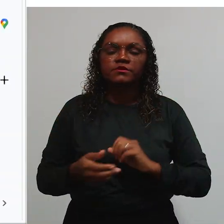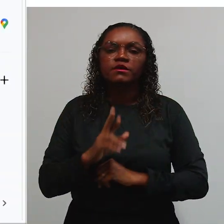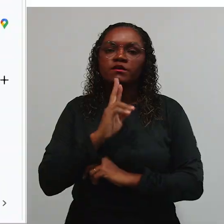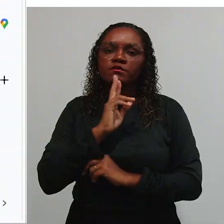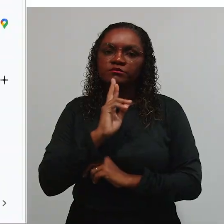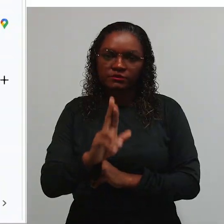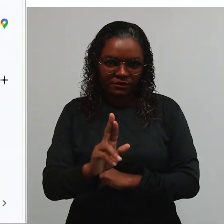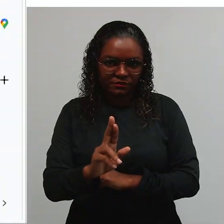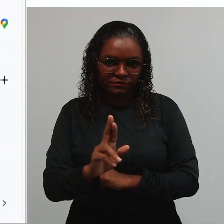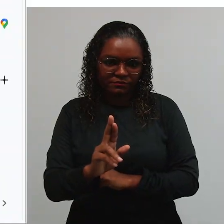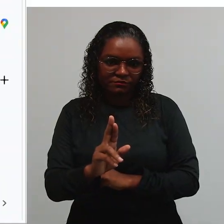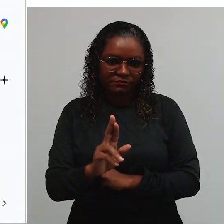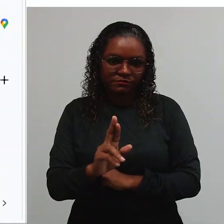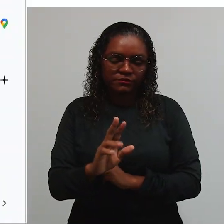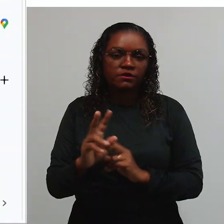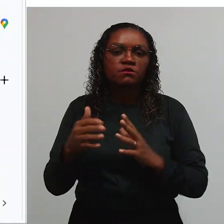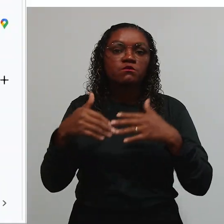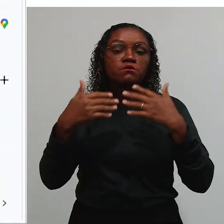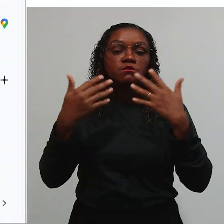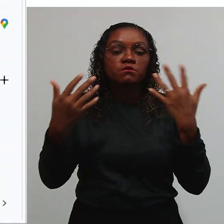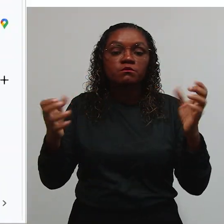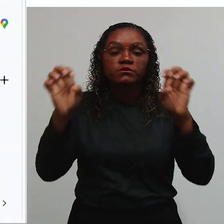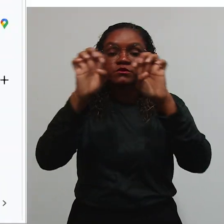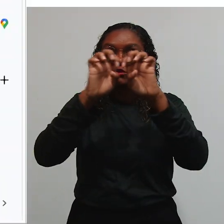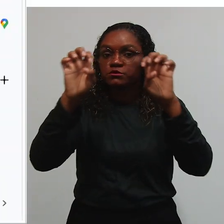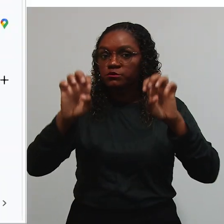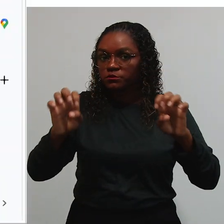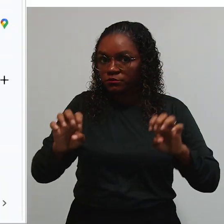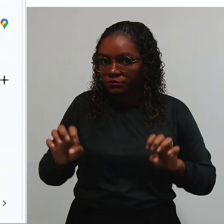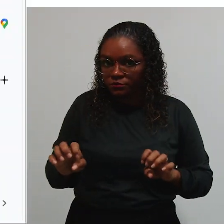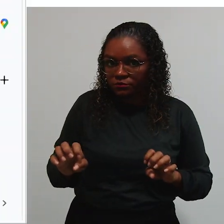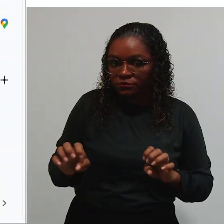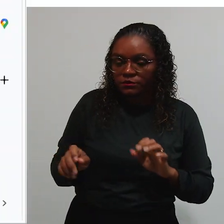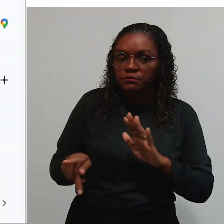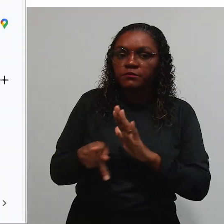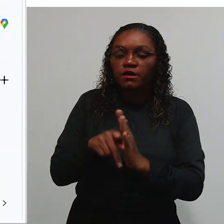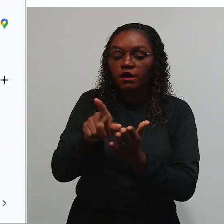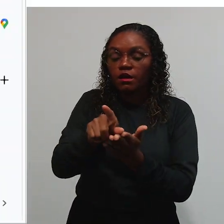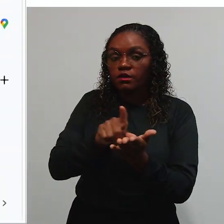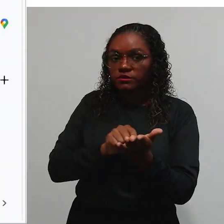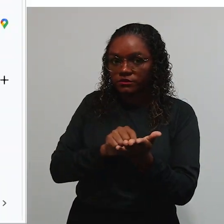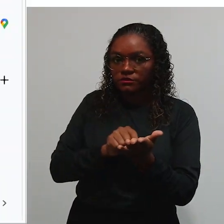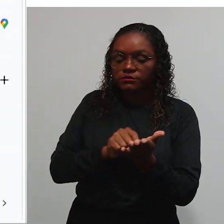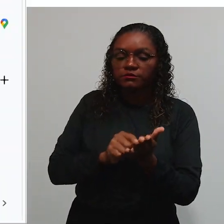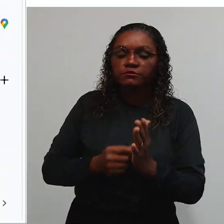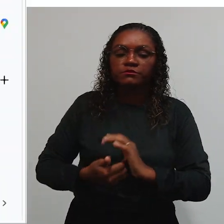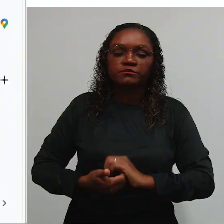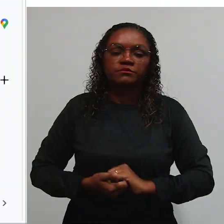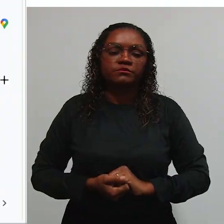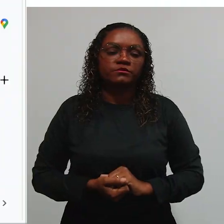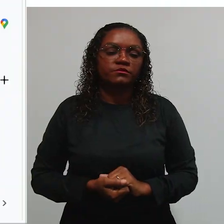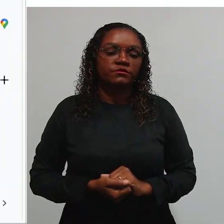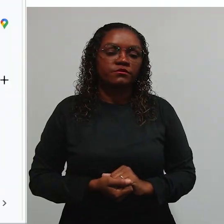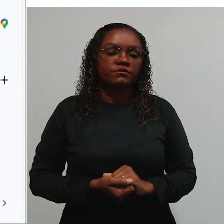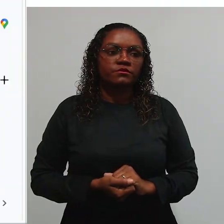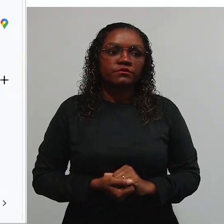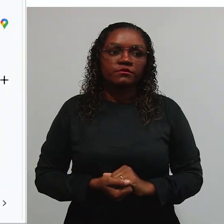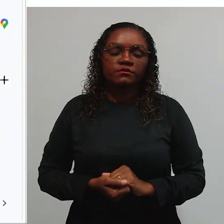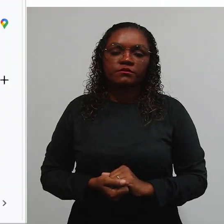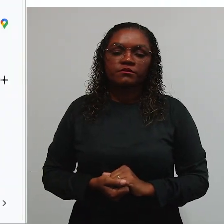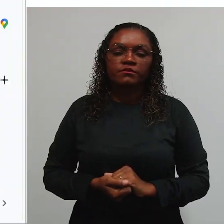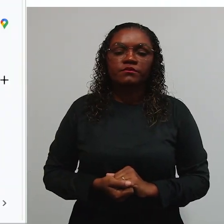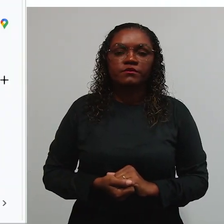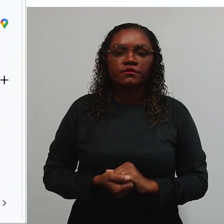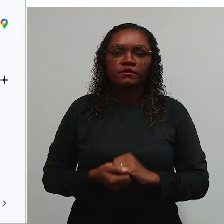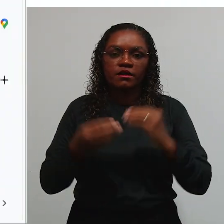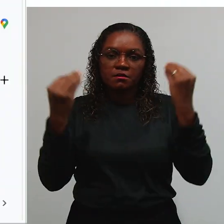dos resultados. Do ponto de vista de estrutura de um artigo, resultados. A